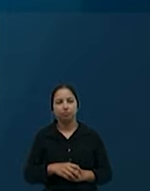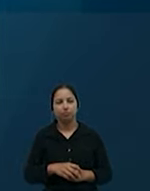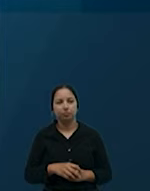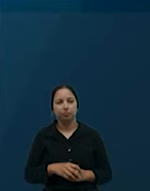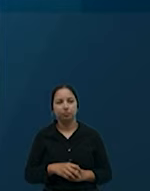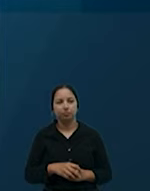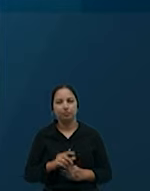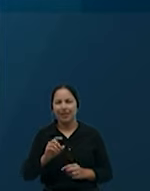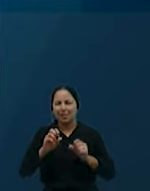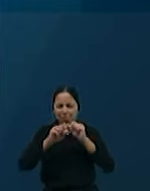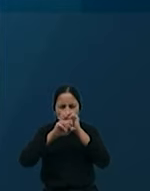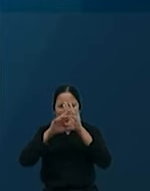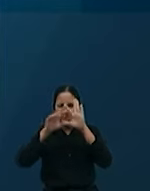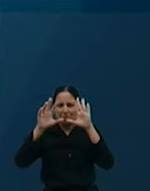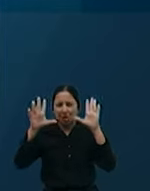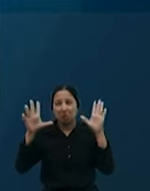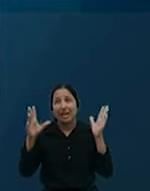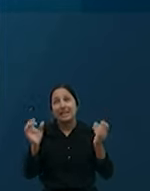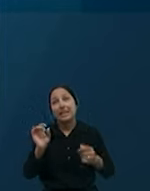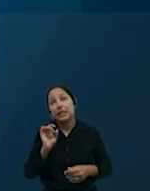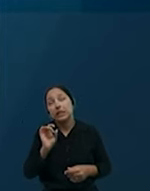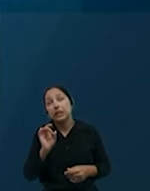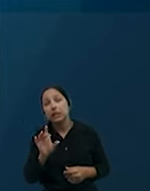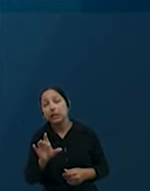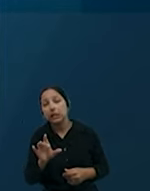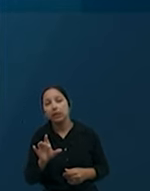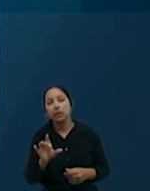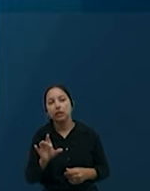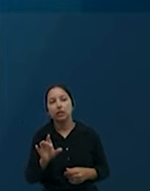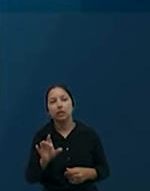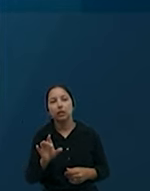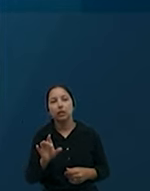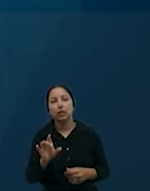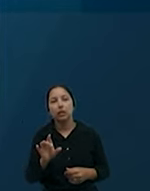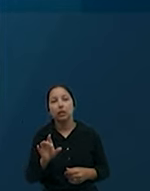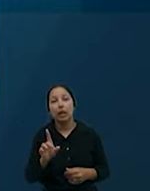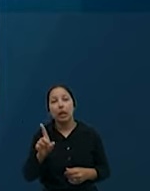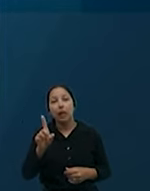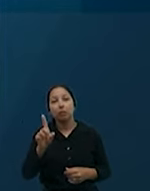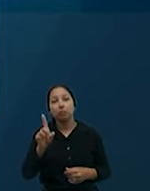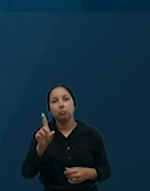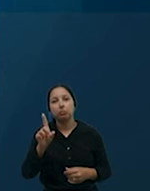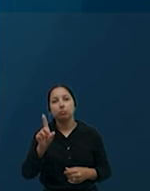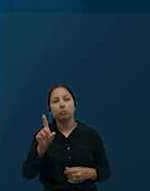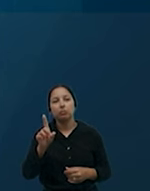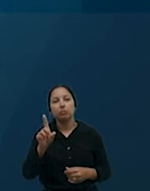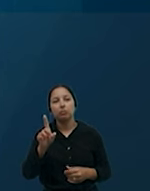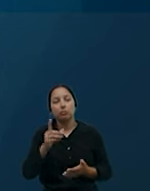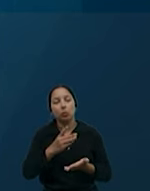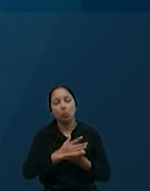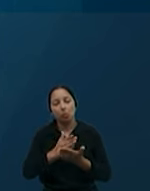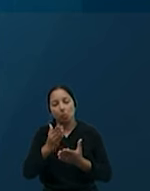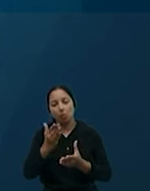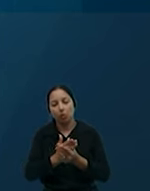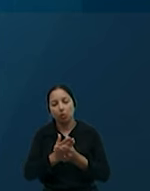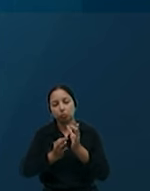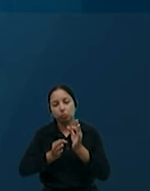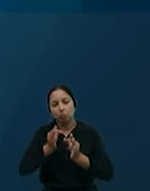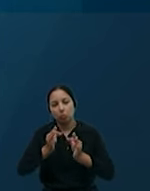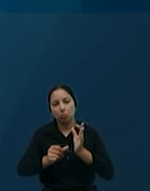essa possível hipótese de que, lá na origem da marcha processual, pudéssemos